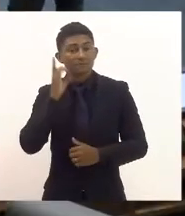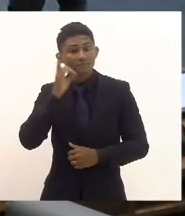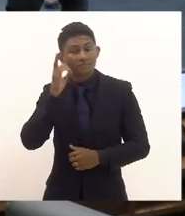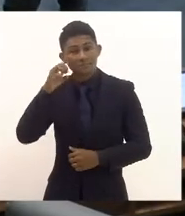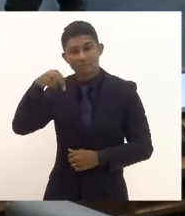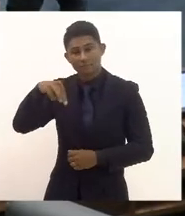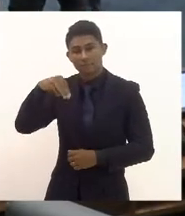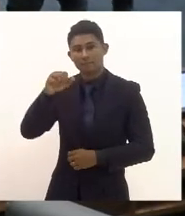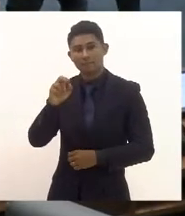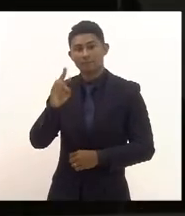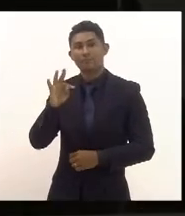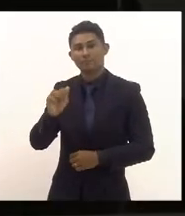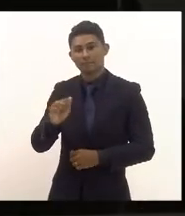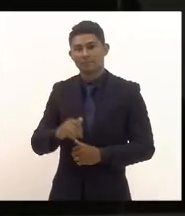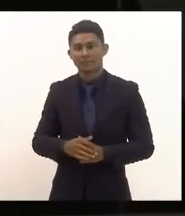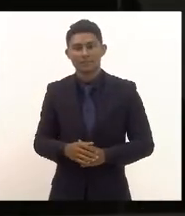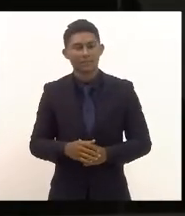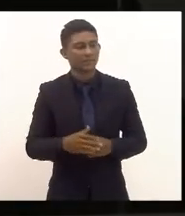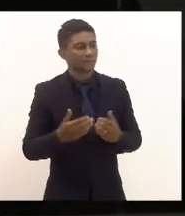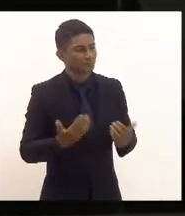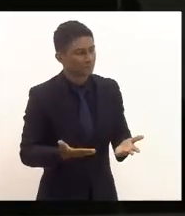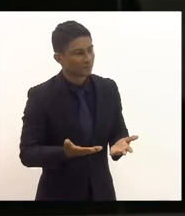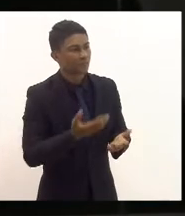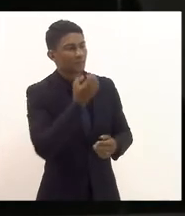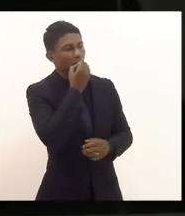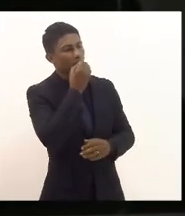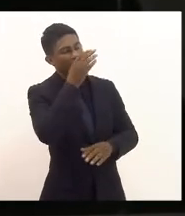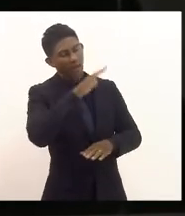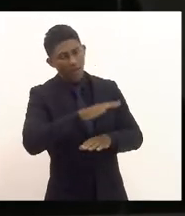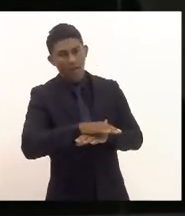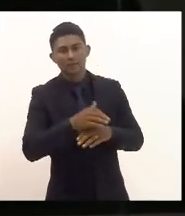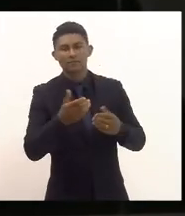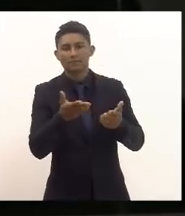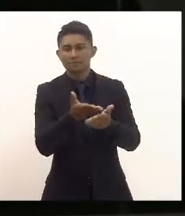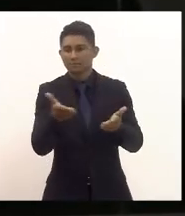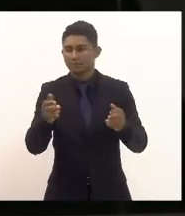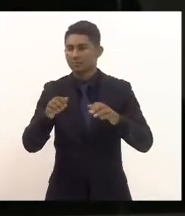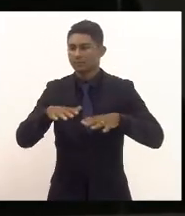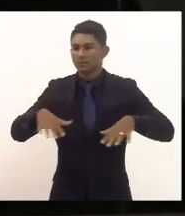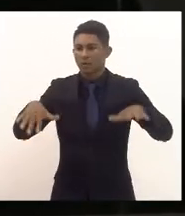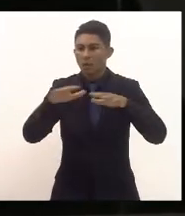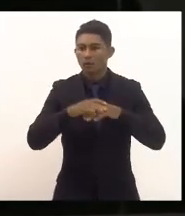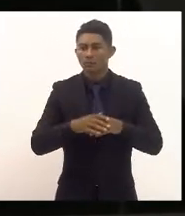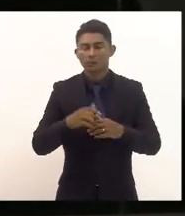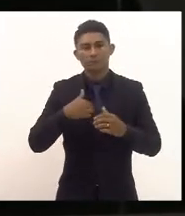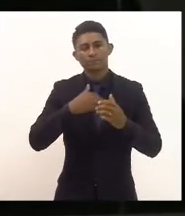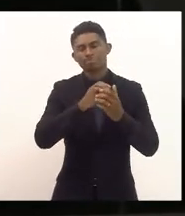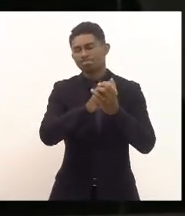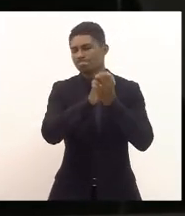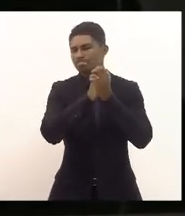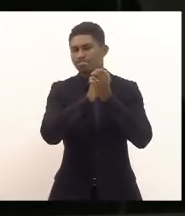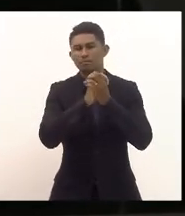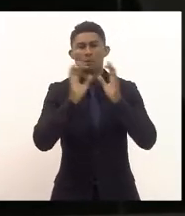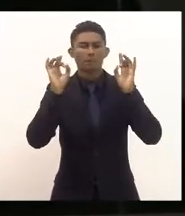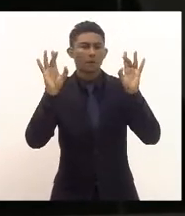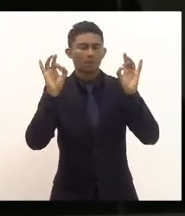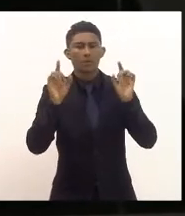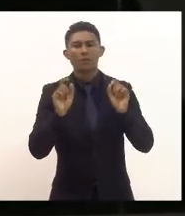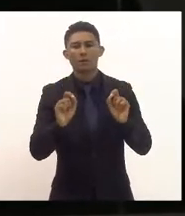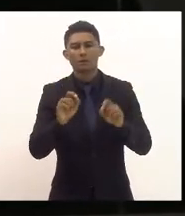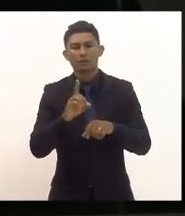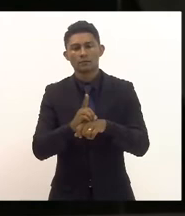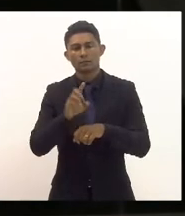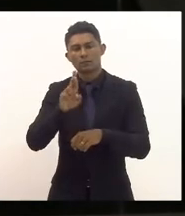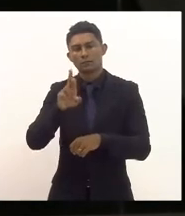Marta Rocha Presidente Boa tarde Boa tarde a todos e todos um cumprimento especial aqui ao